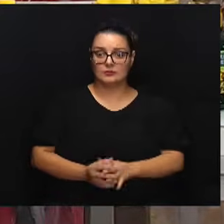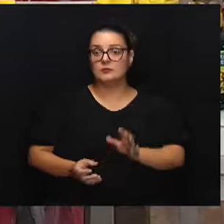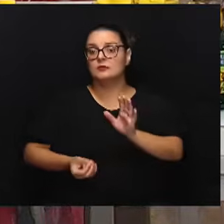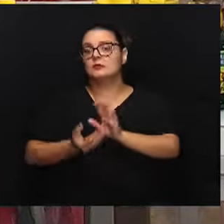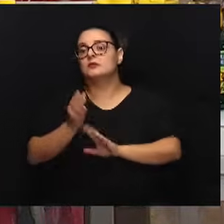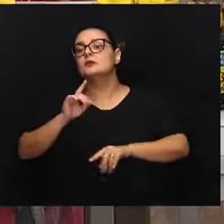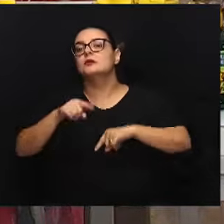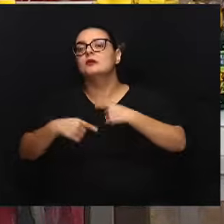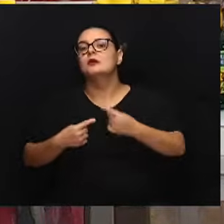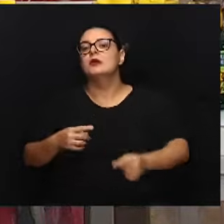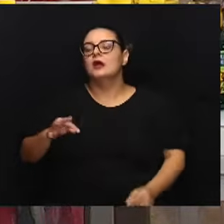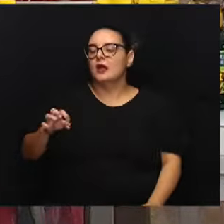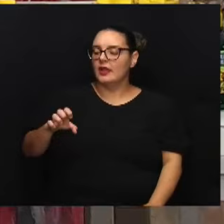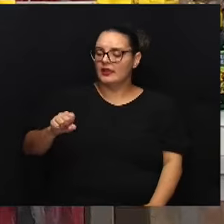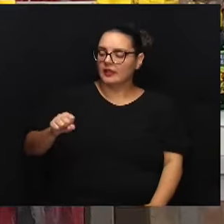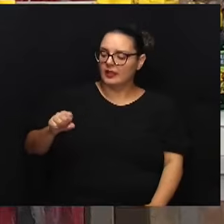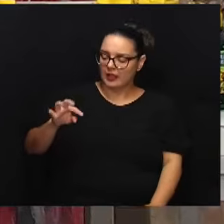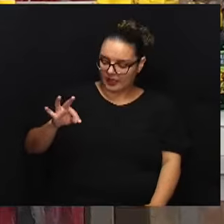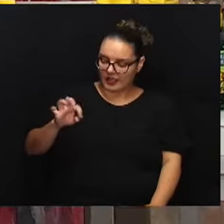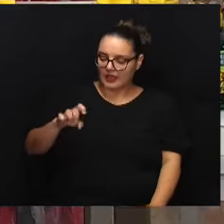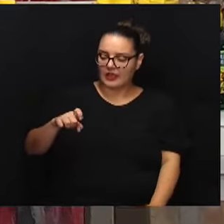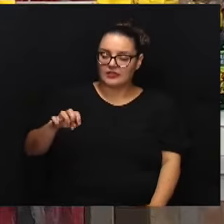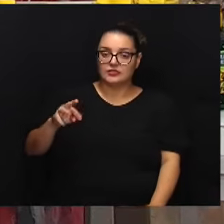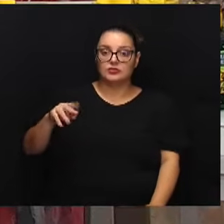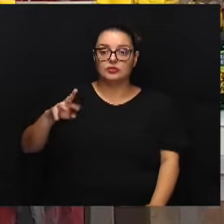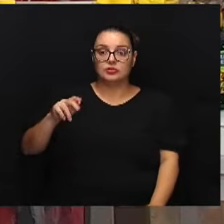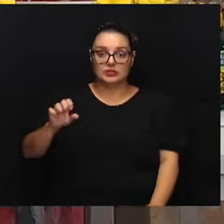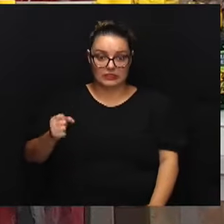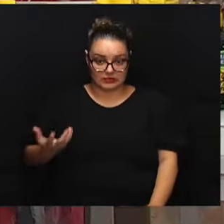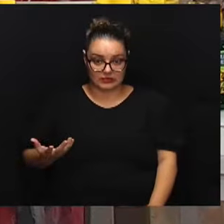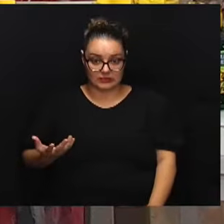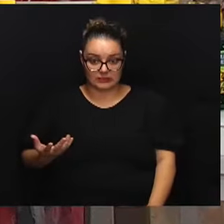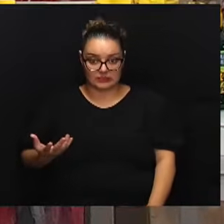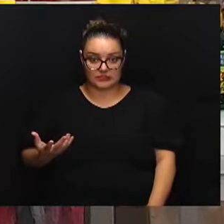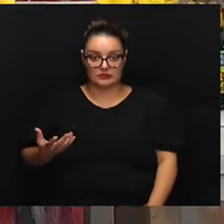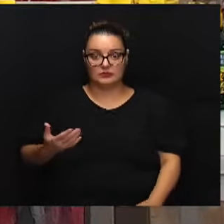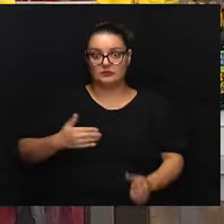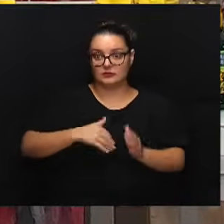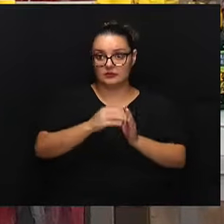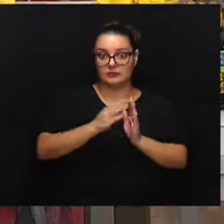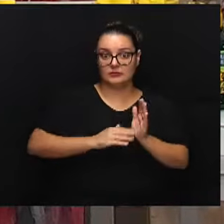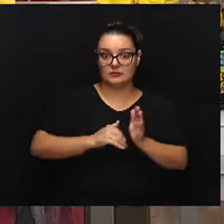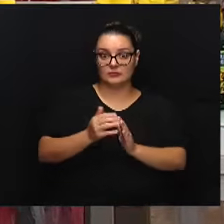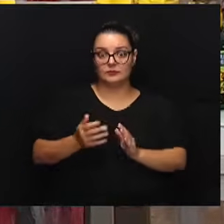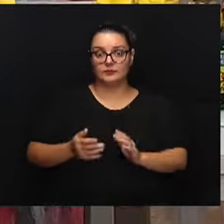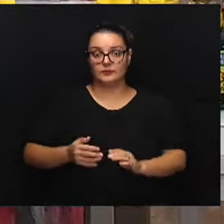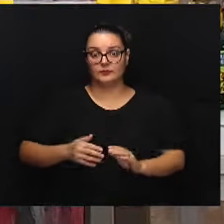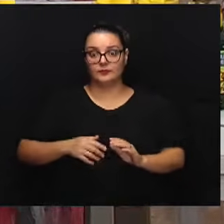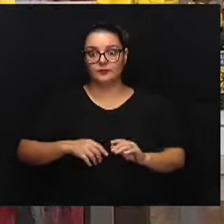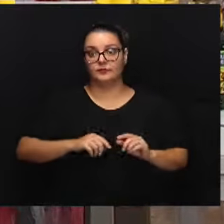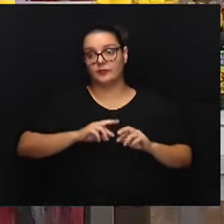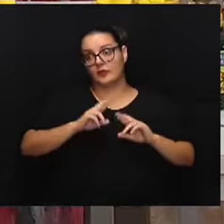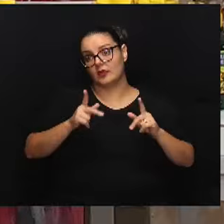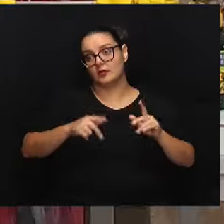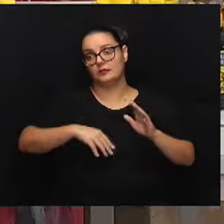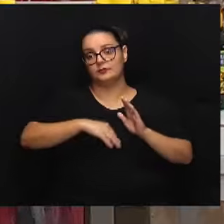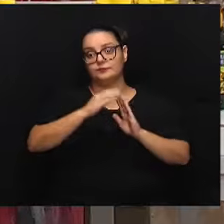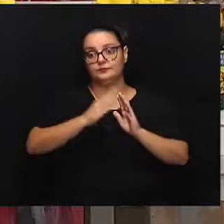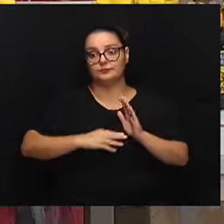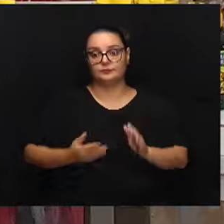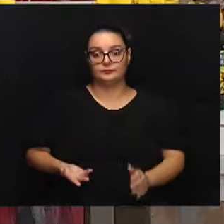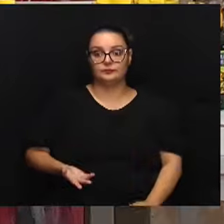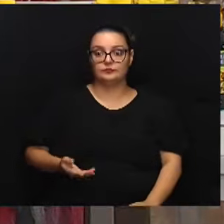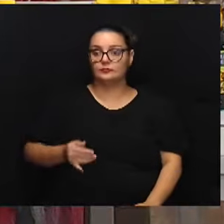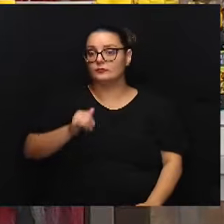outras texturas na pintura com relação a pintar, além do tradicional pincel. Porque, por exemplo, assim,